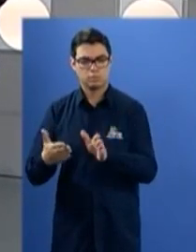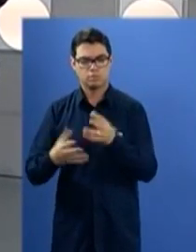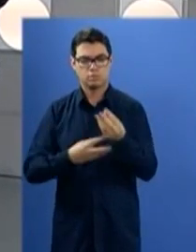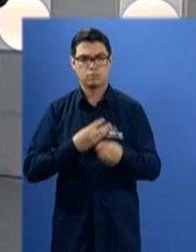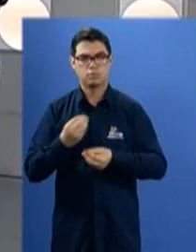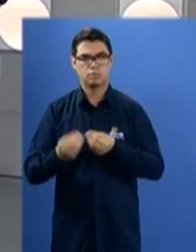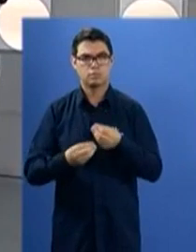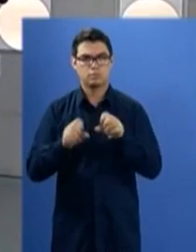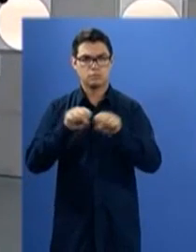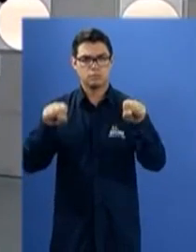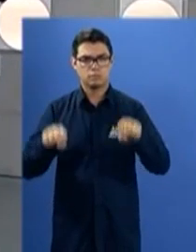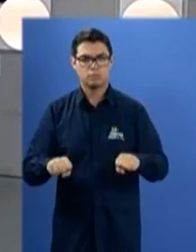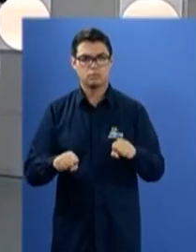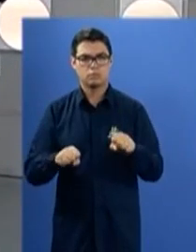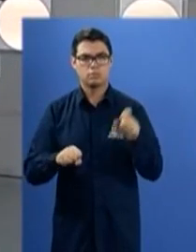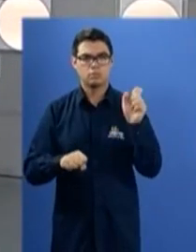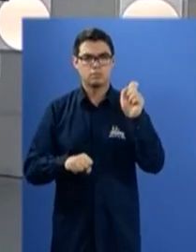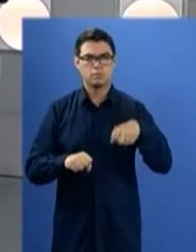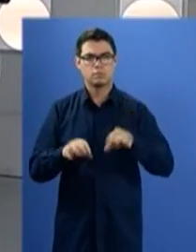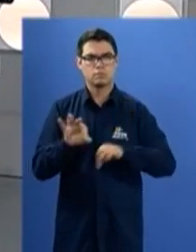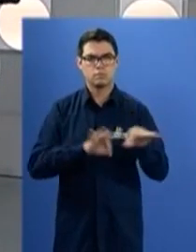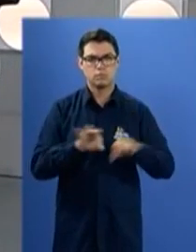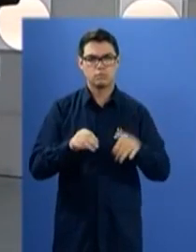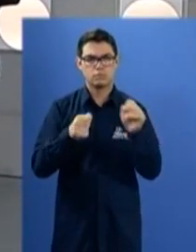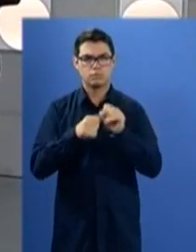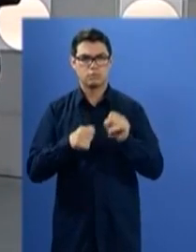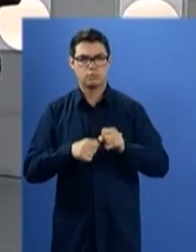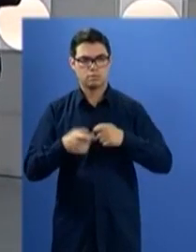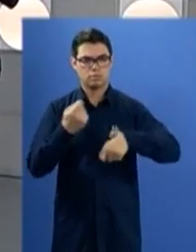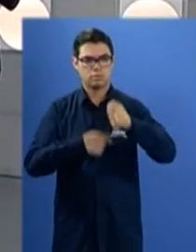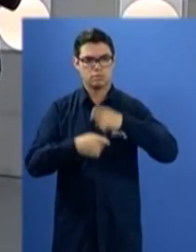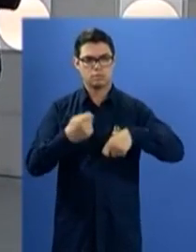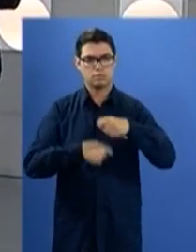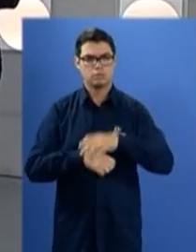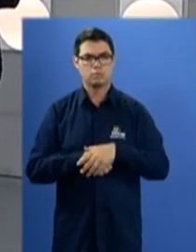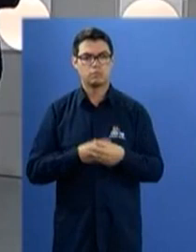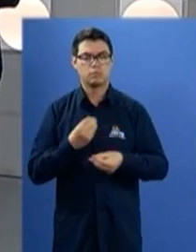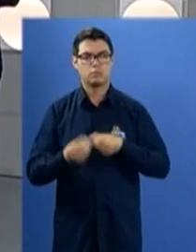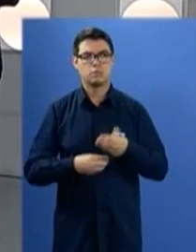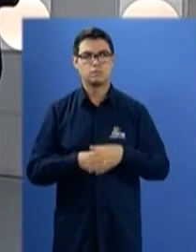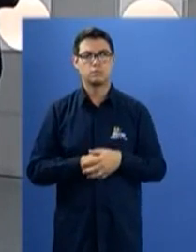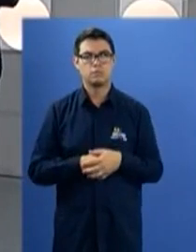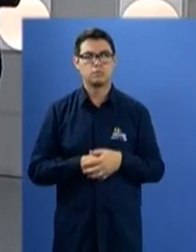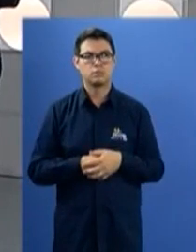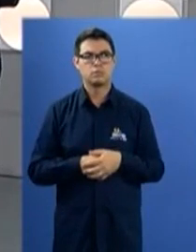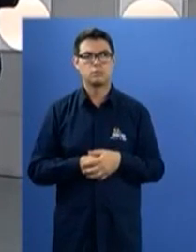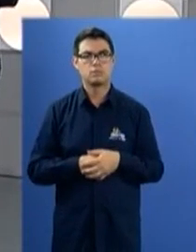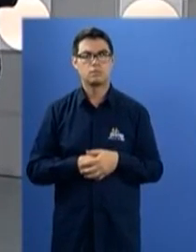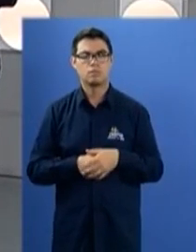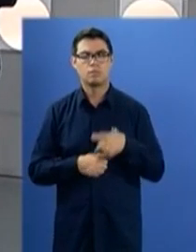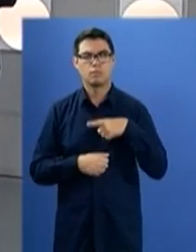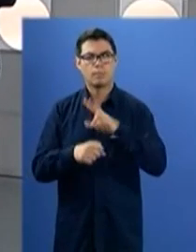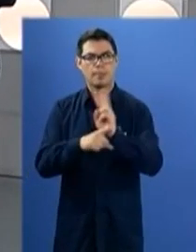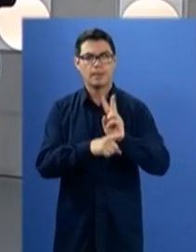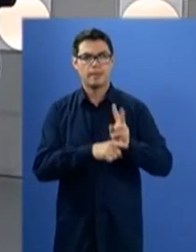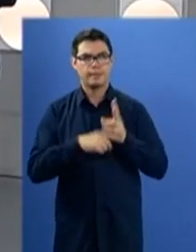um sistema, será que ele está preparado para administrar esse processo, esse gerente? Ou o supervisor, ele